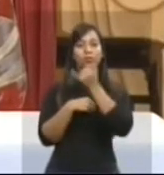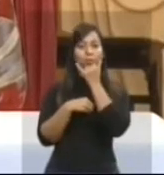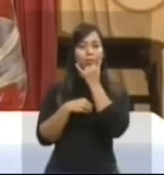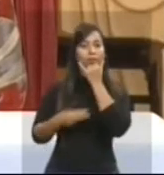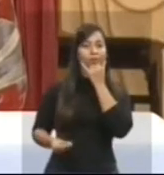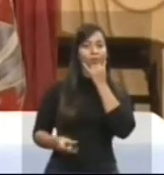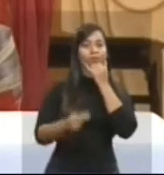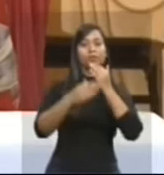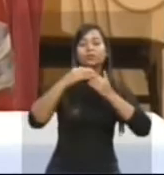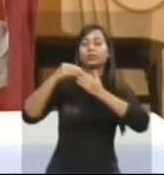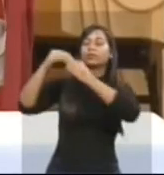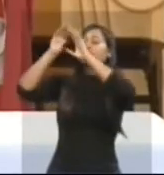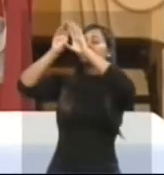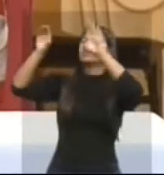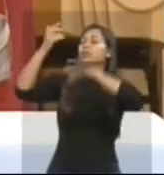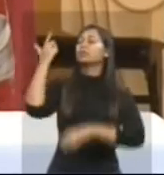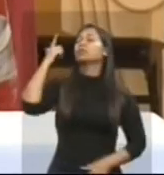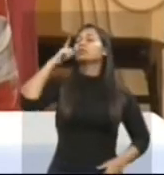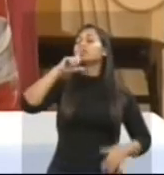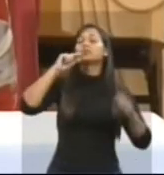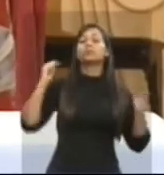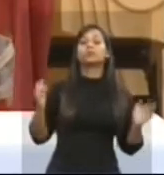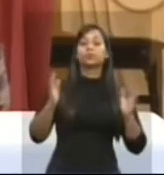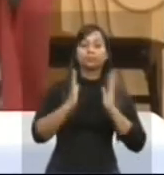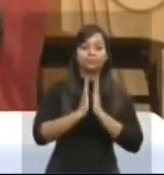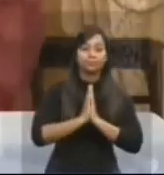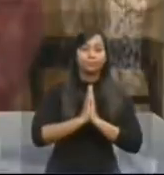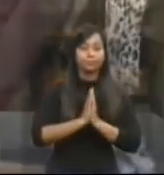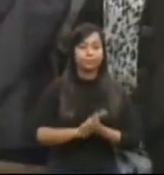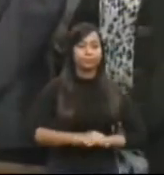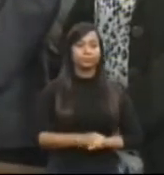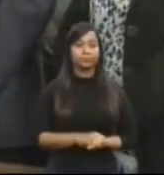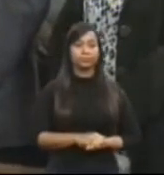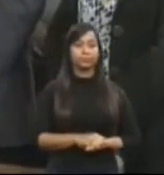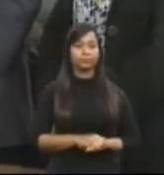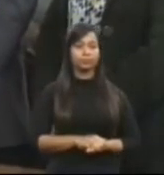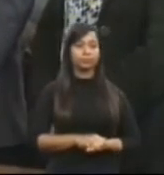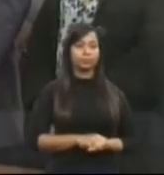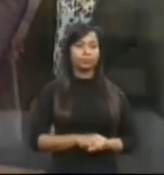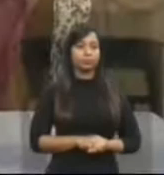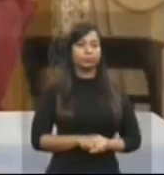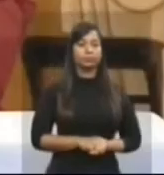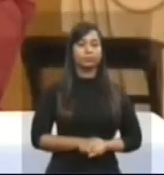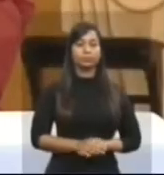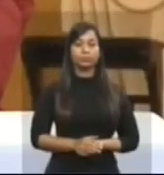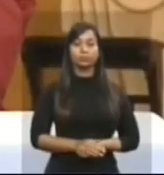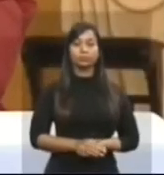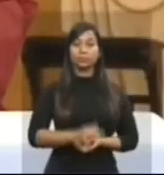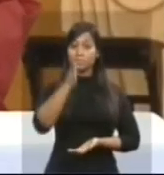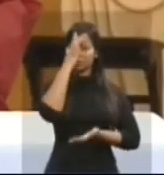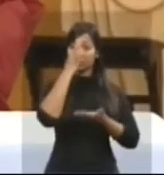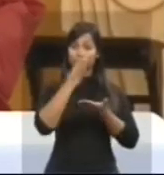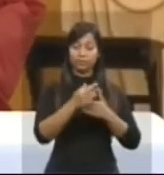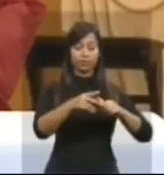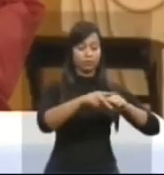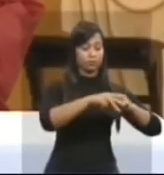nossos pecados e nos conduza à vida eterna. Amém. Nesta fé de São